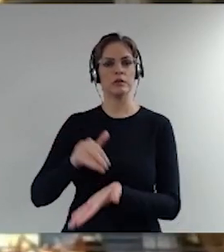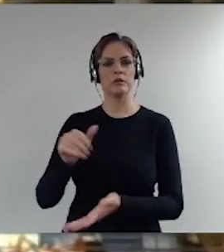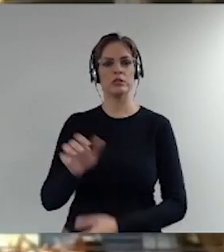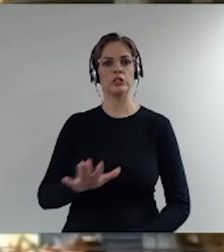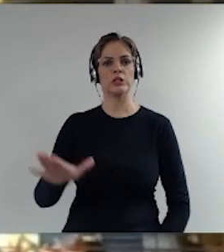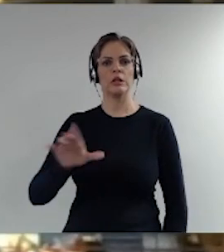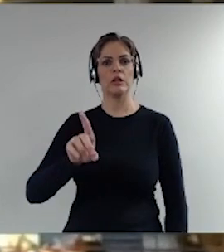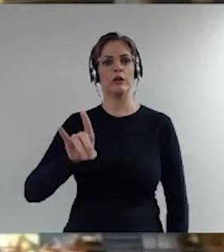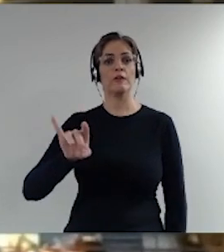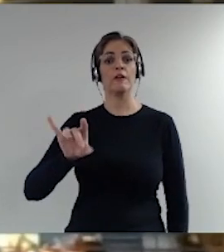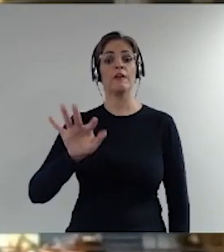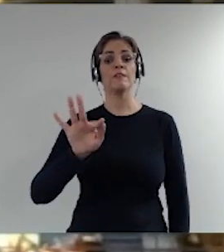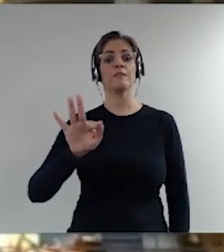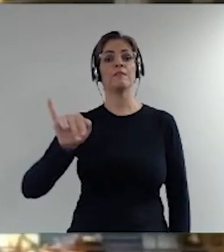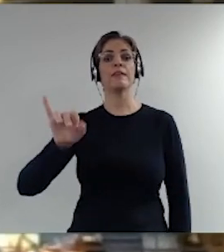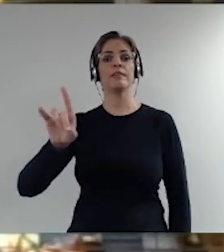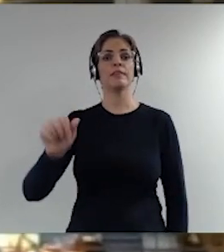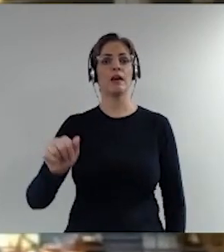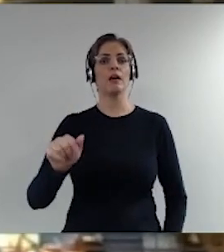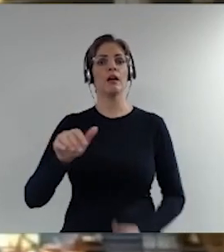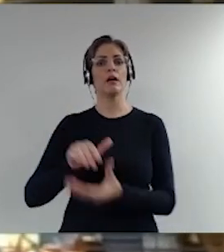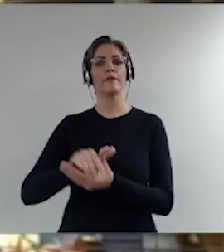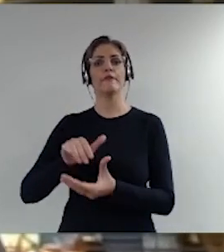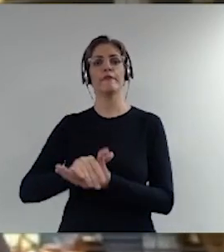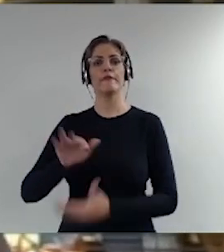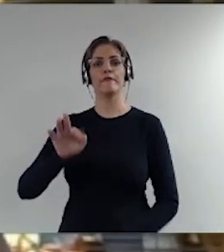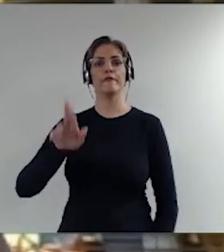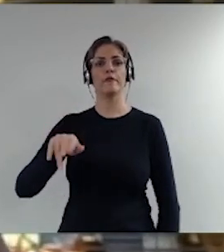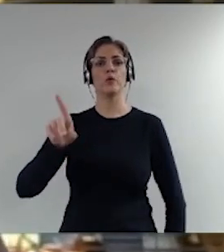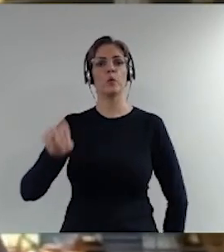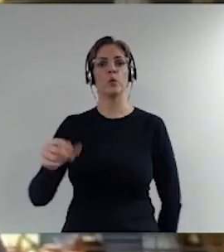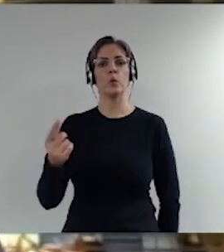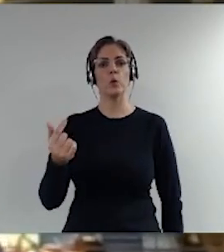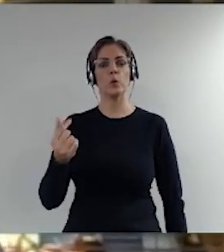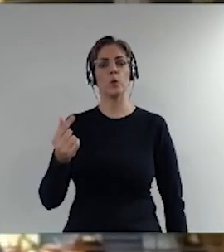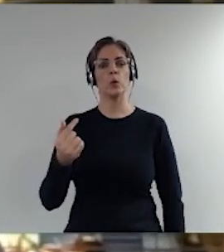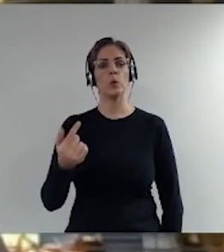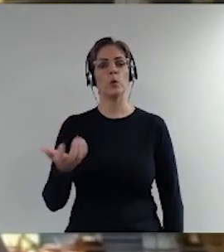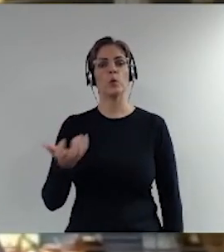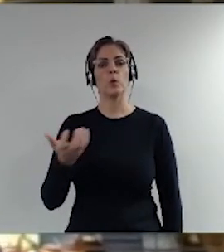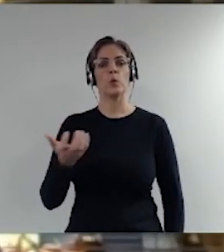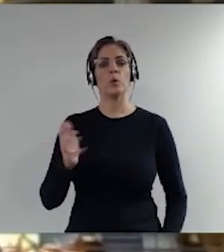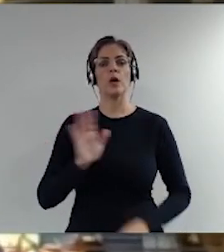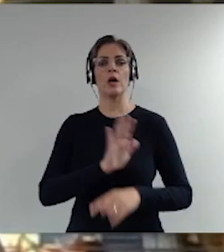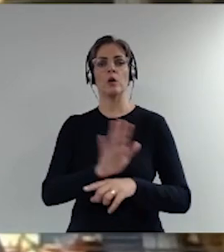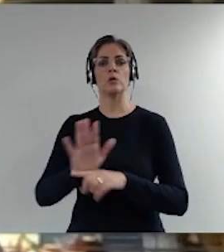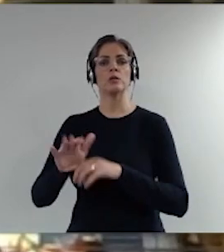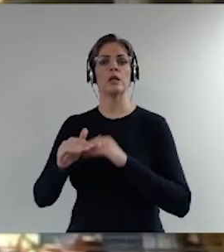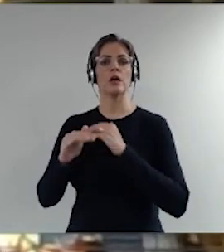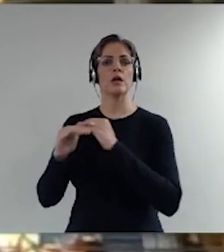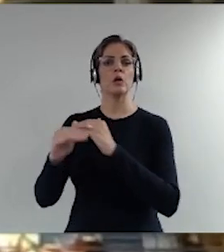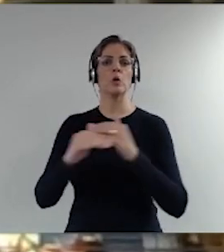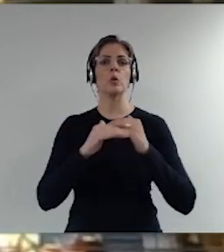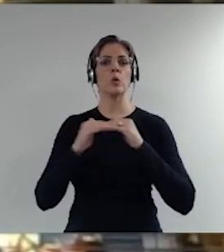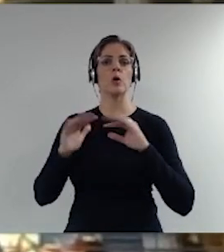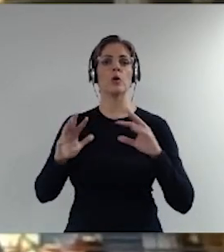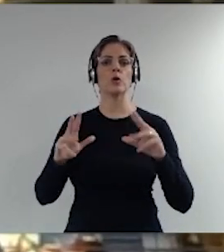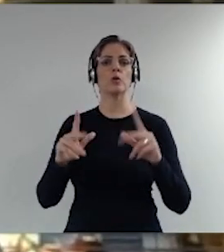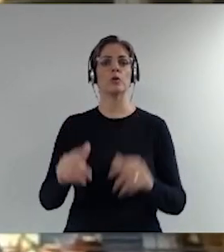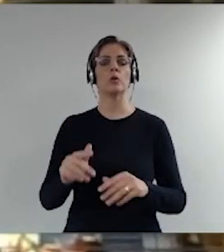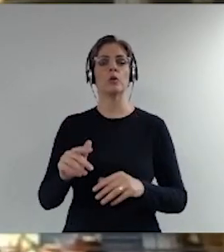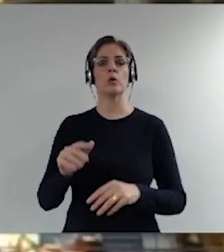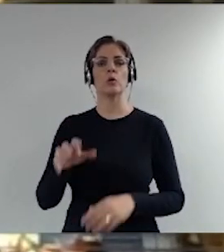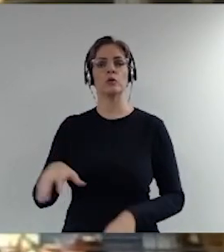O FIDA, que é um fundo que visa auxiliar de maneira igualitária, todas as caixas de assistência, todas